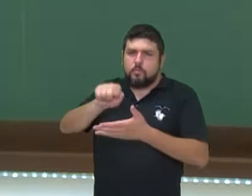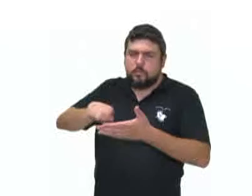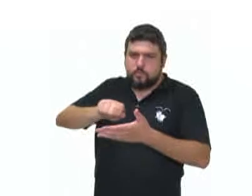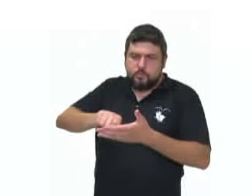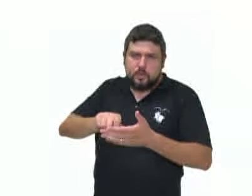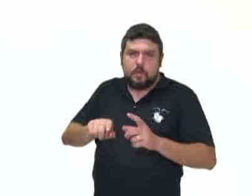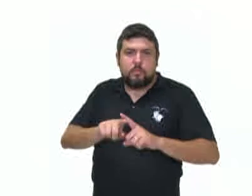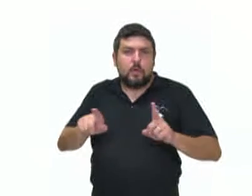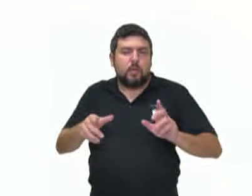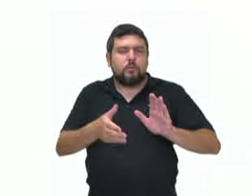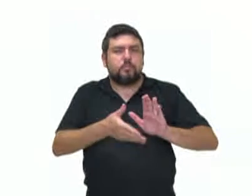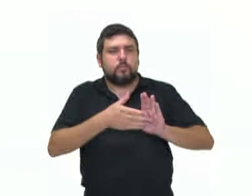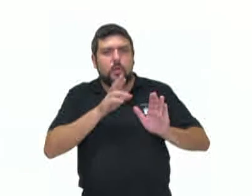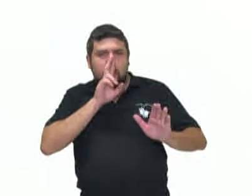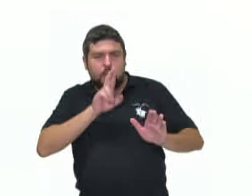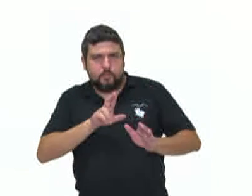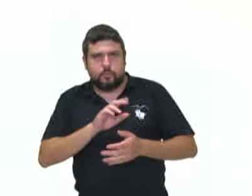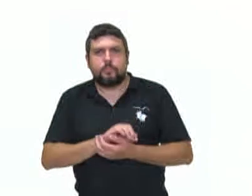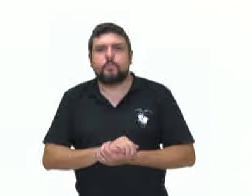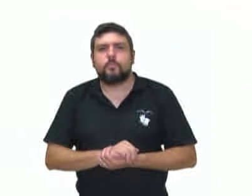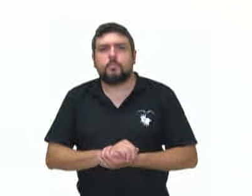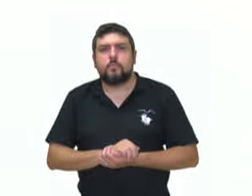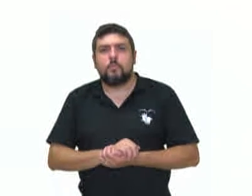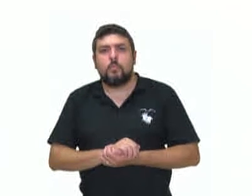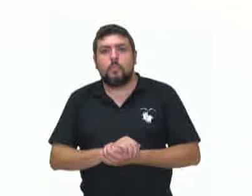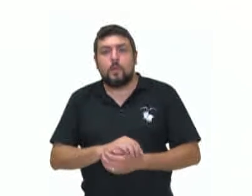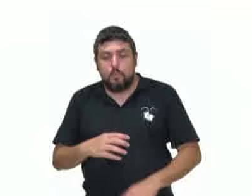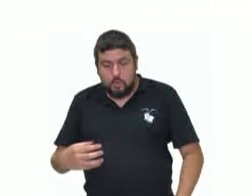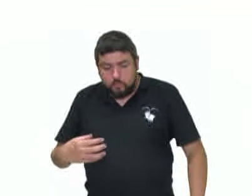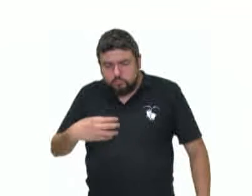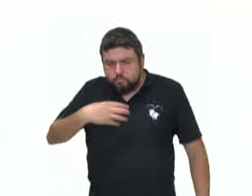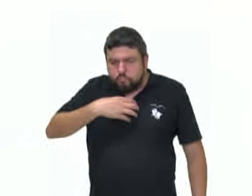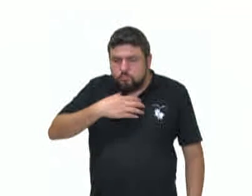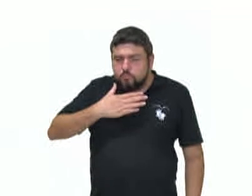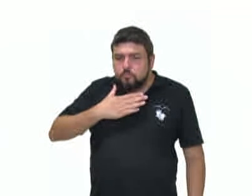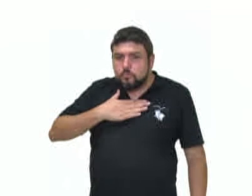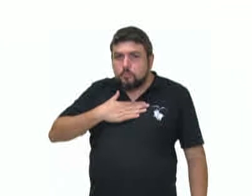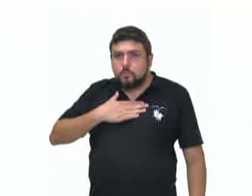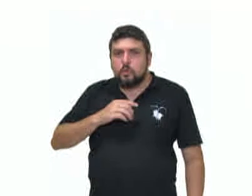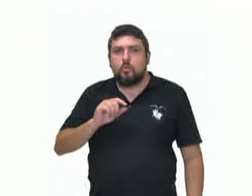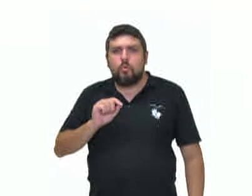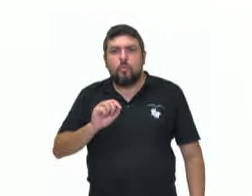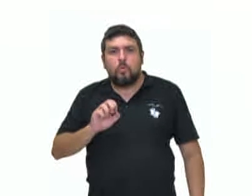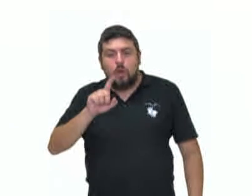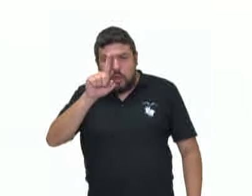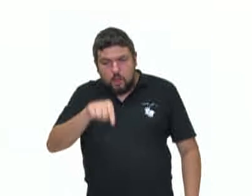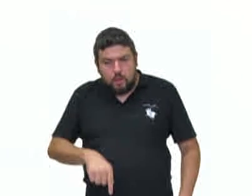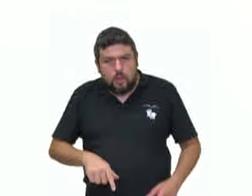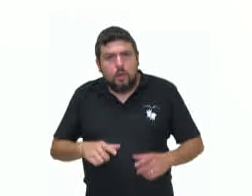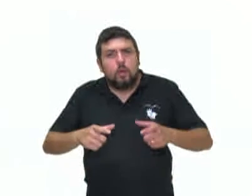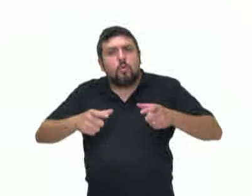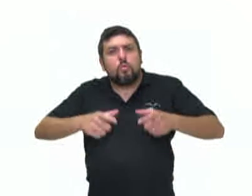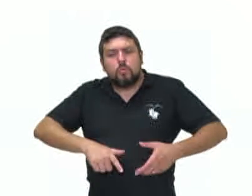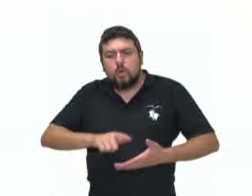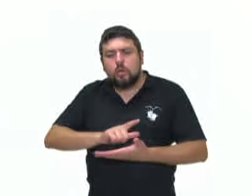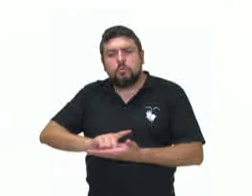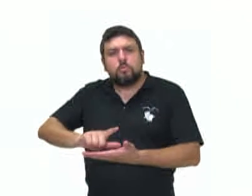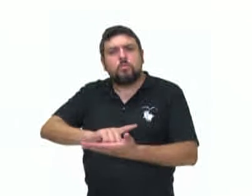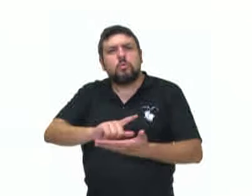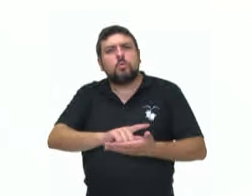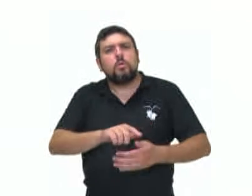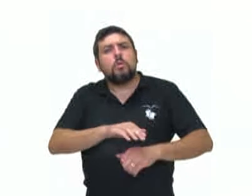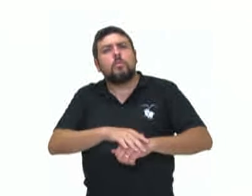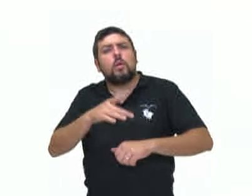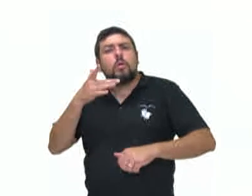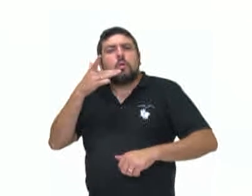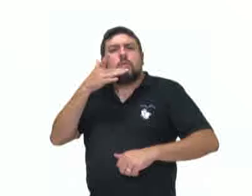Então, como consequências desta ação para você mesmo, nós colocamos ter um ambiente mais saudável e agradável para